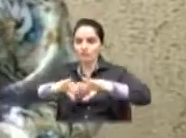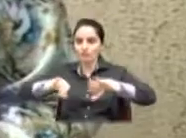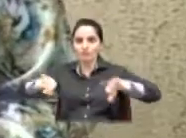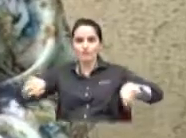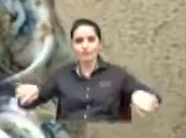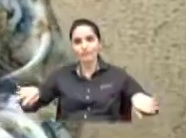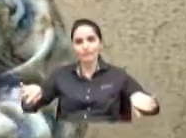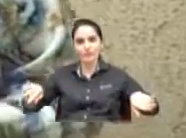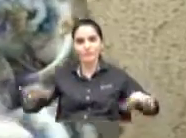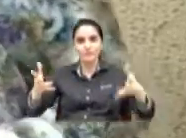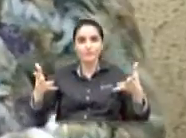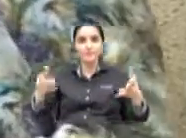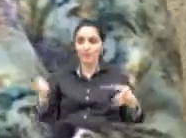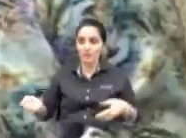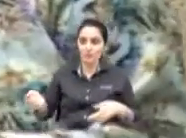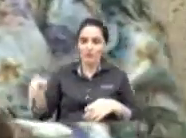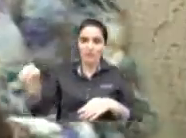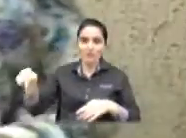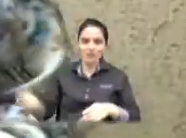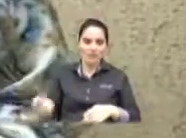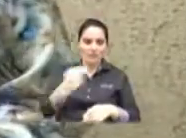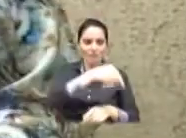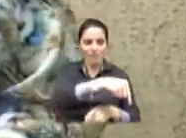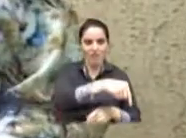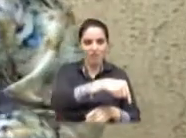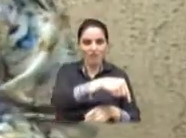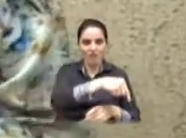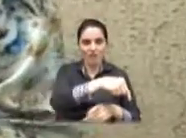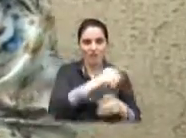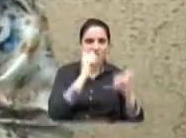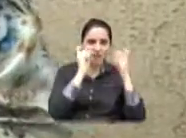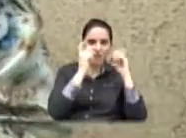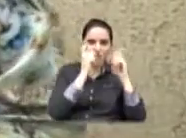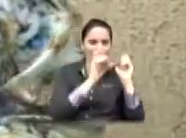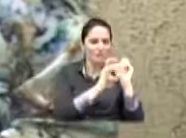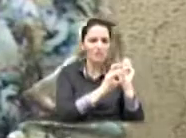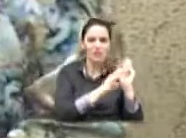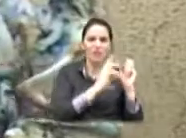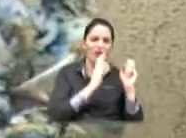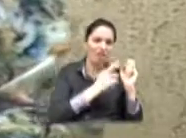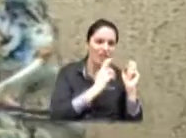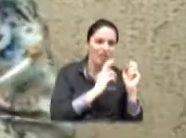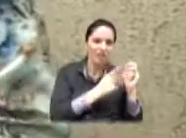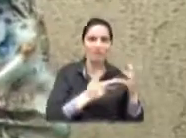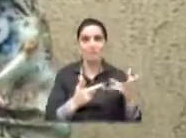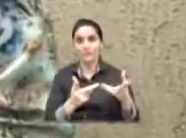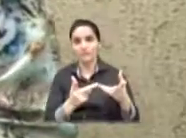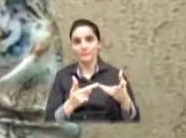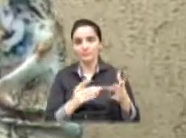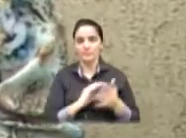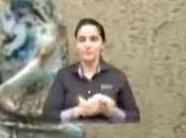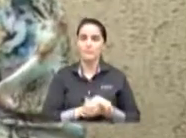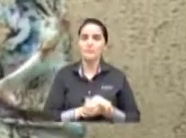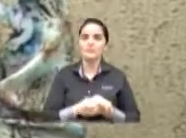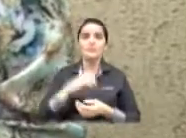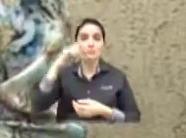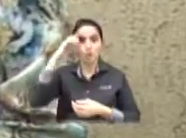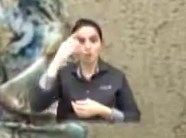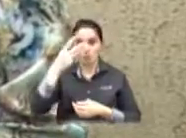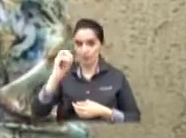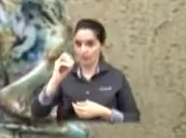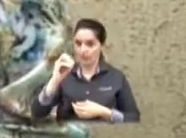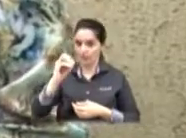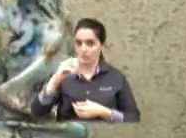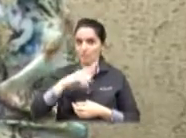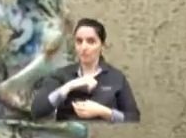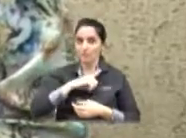reclamação certo então dentro desse projeto que é que nós vamos fazer no dia 30 por exemplo vai haver